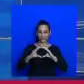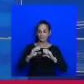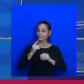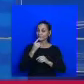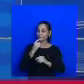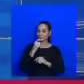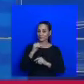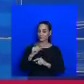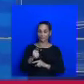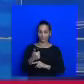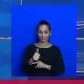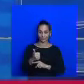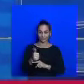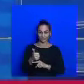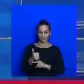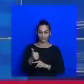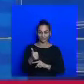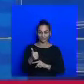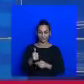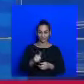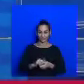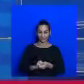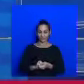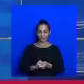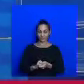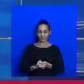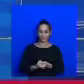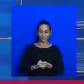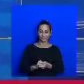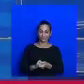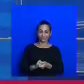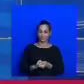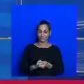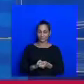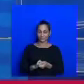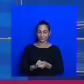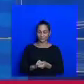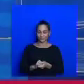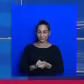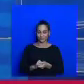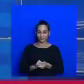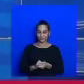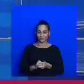Bola vermelha número 11. Vermelha 11.